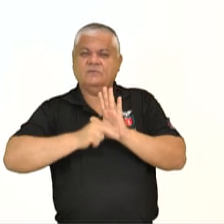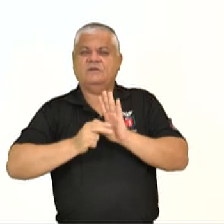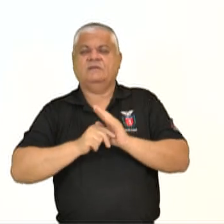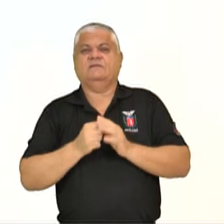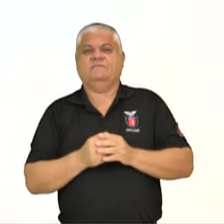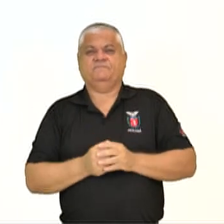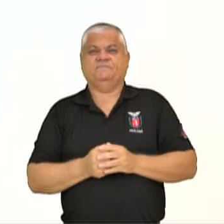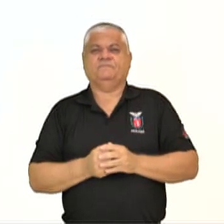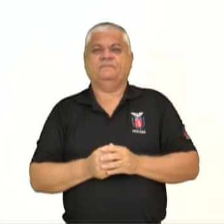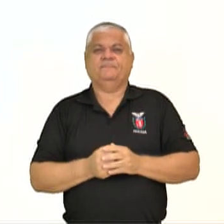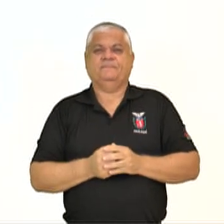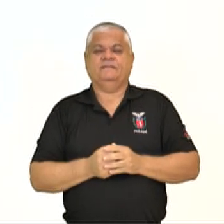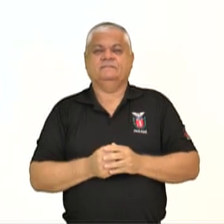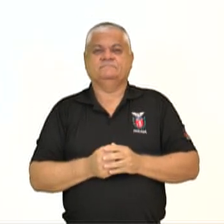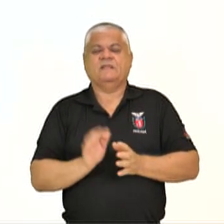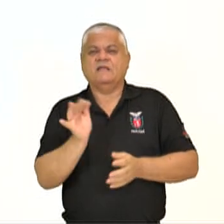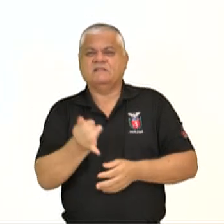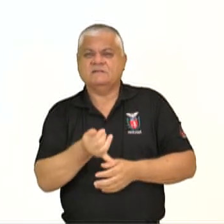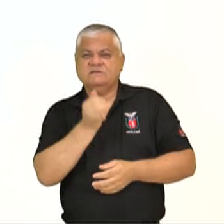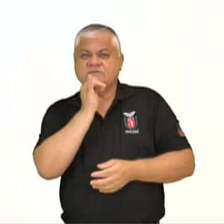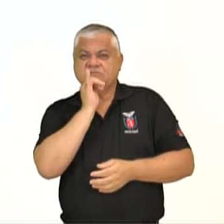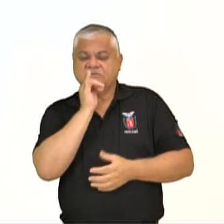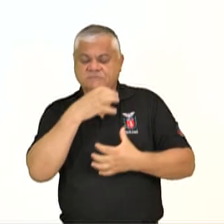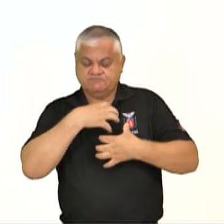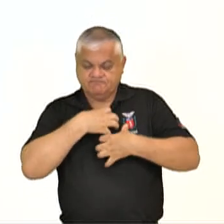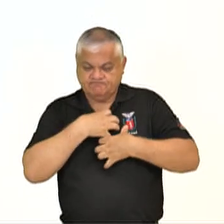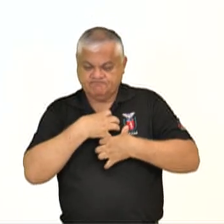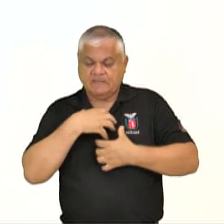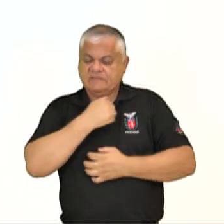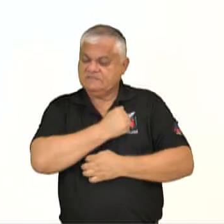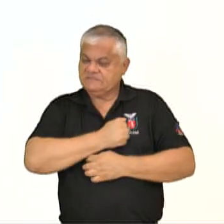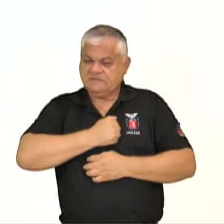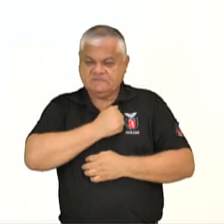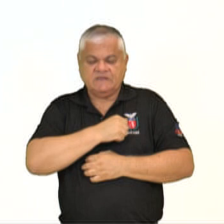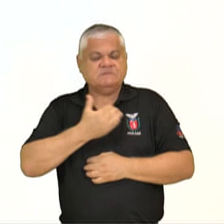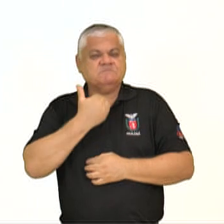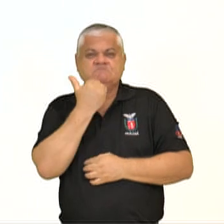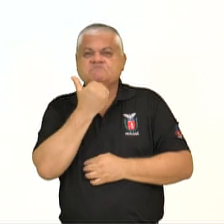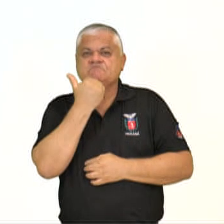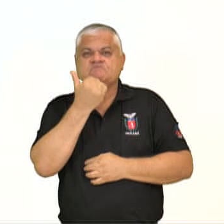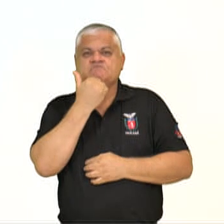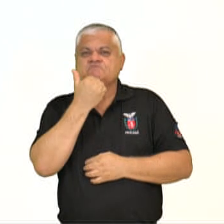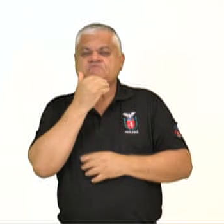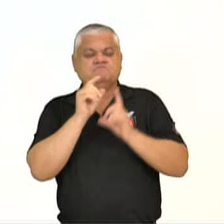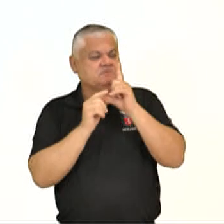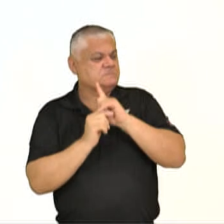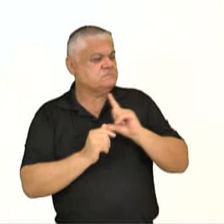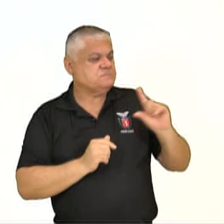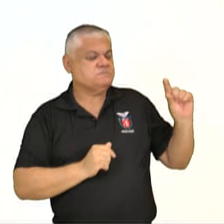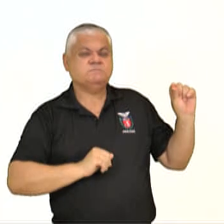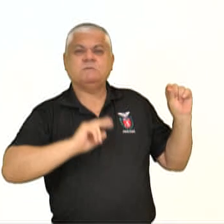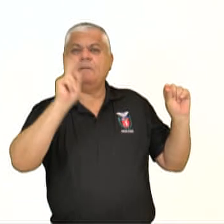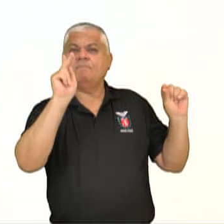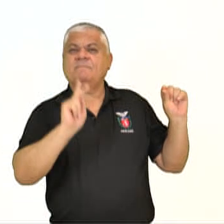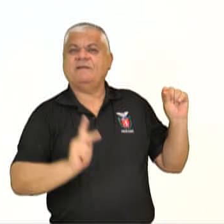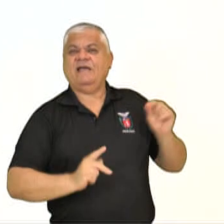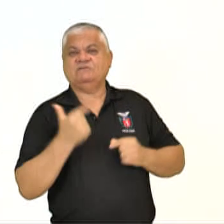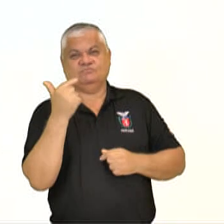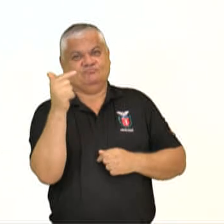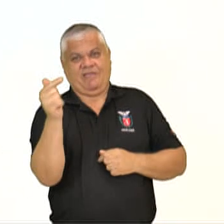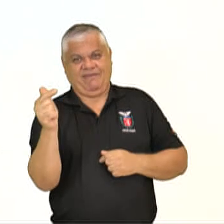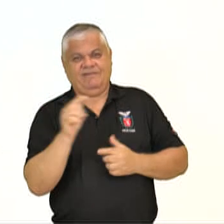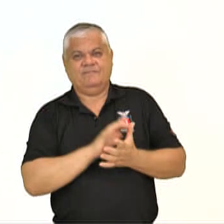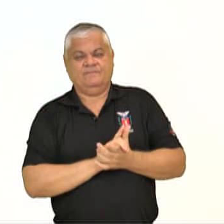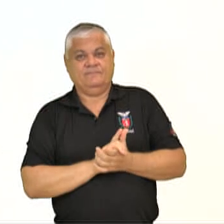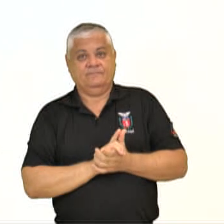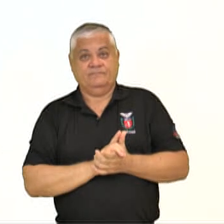de Moraes. Que a tristeza te convença, que a saudade não compensa e que a ausência não dá paz. Aqui